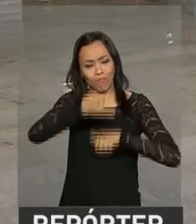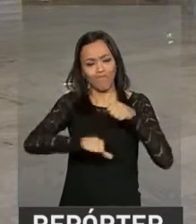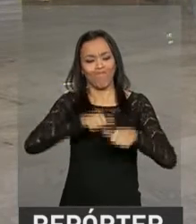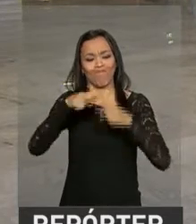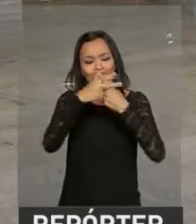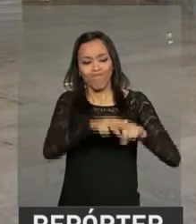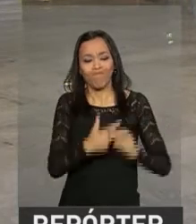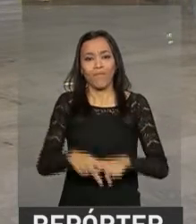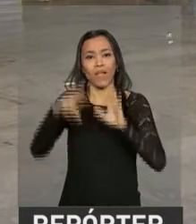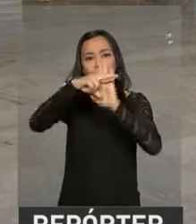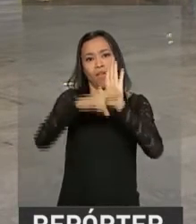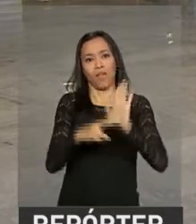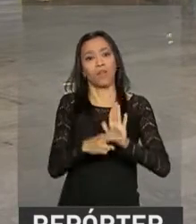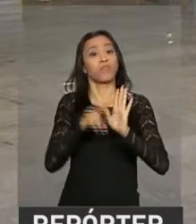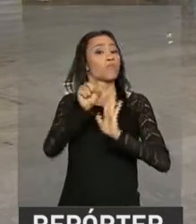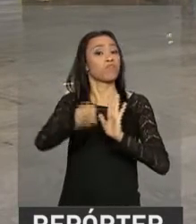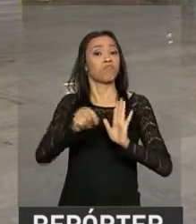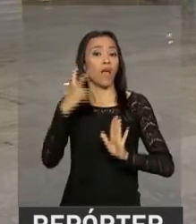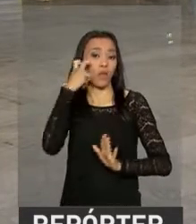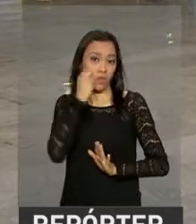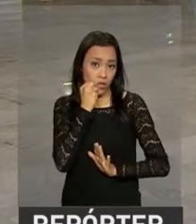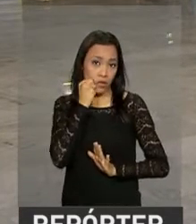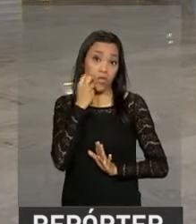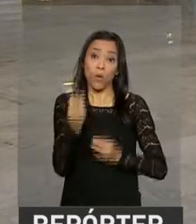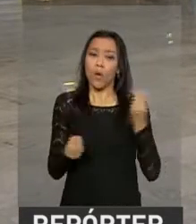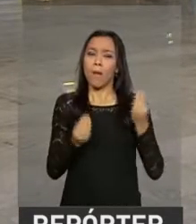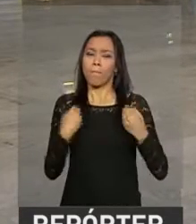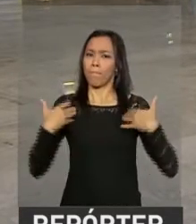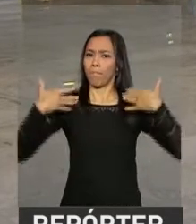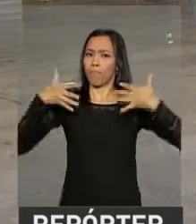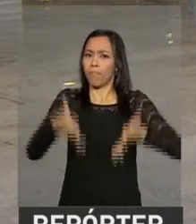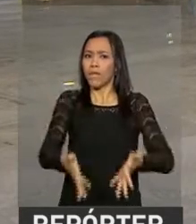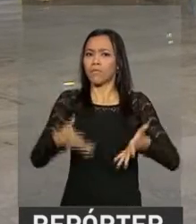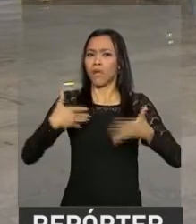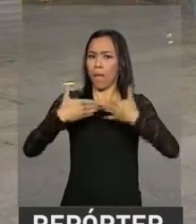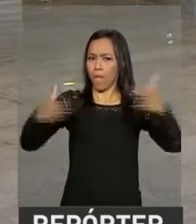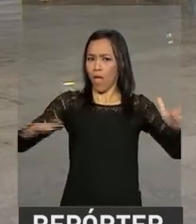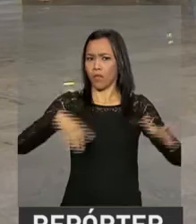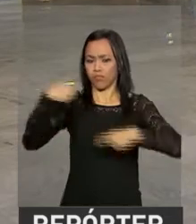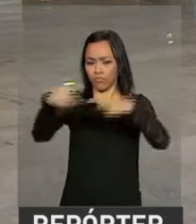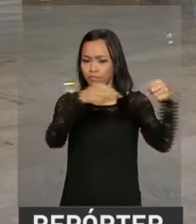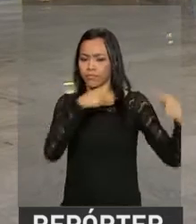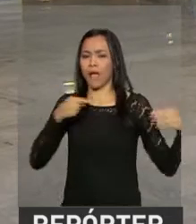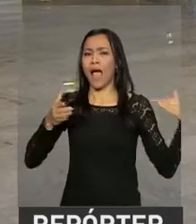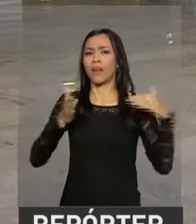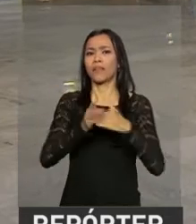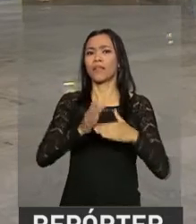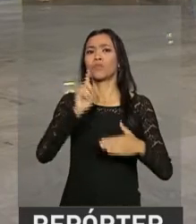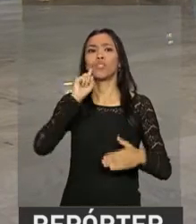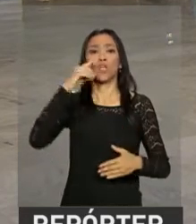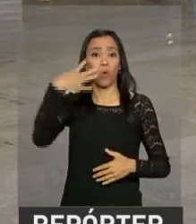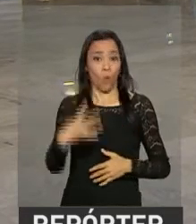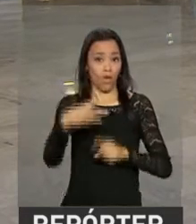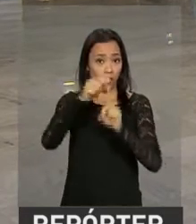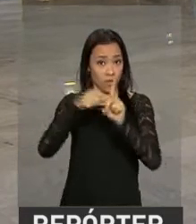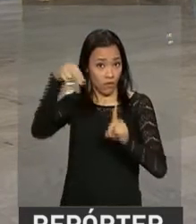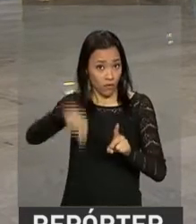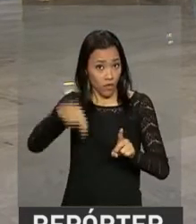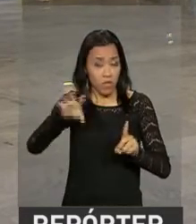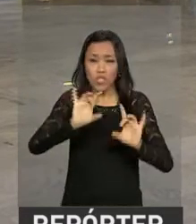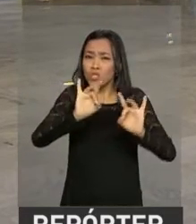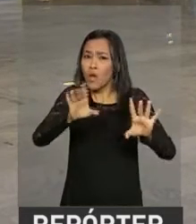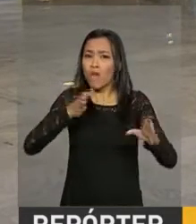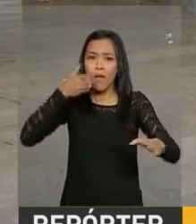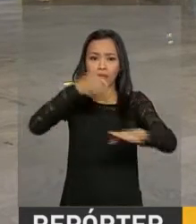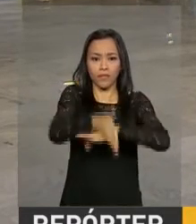procedimentos para adoção. Portanto, para participar desse debate público, que vai ficar aberto até o próximo dia 4 de novembro,